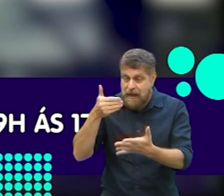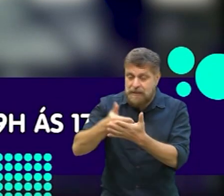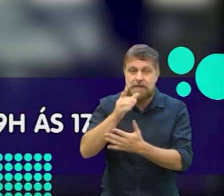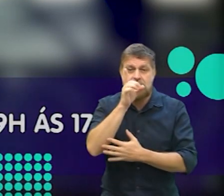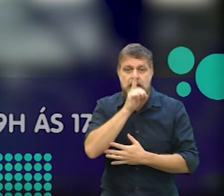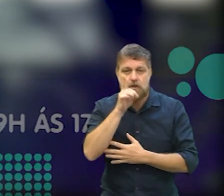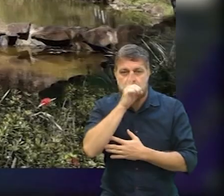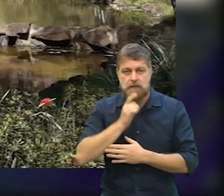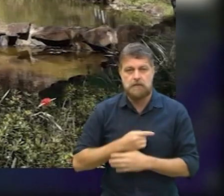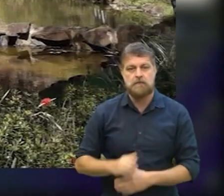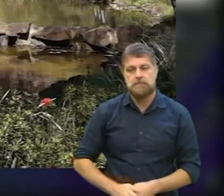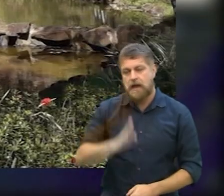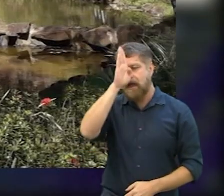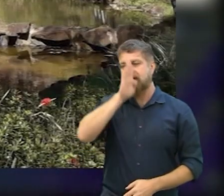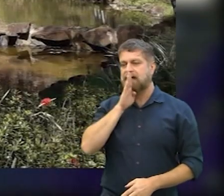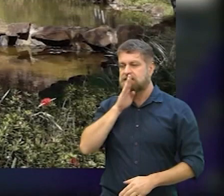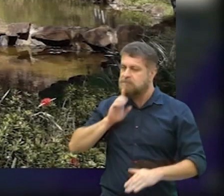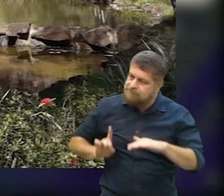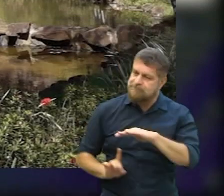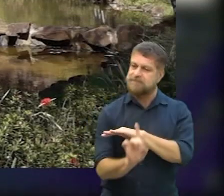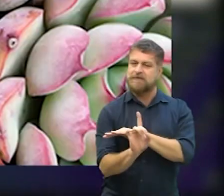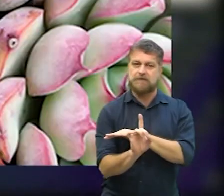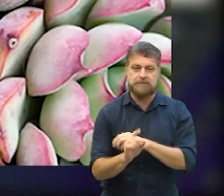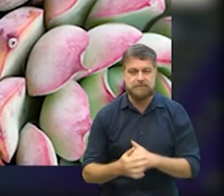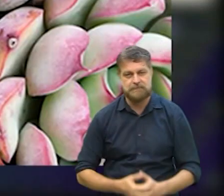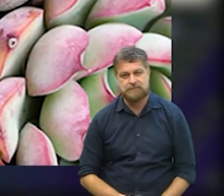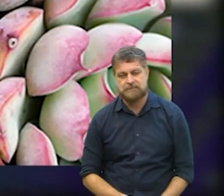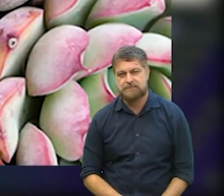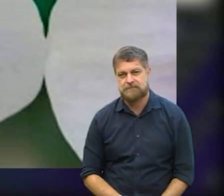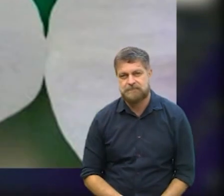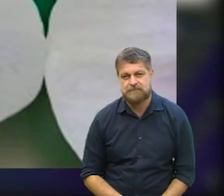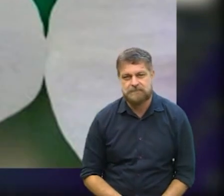e vai até domingo, e a entrada é gratuita.